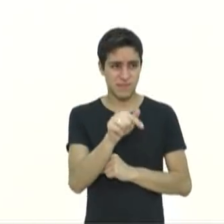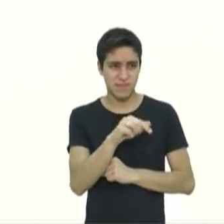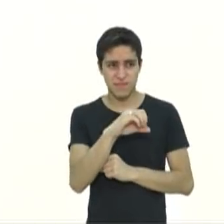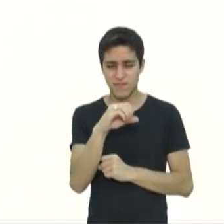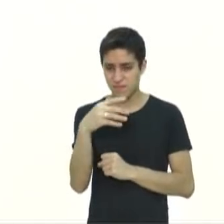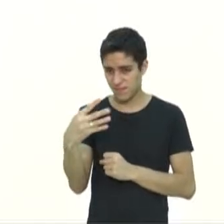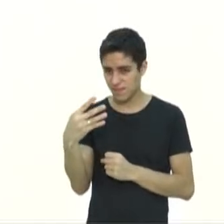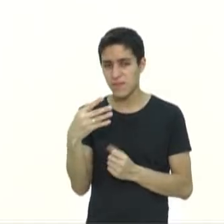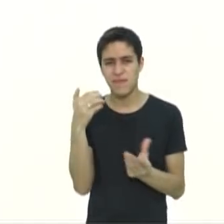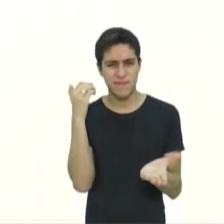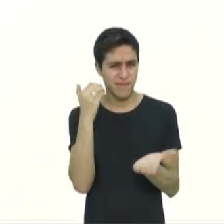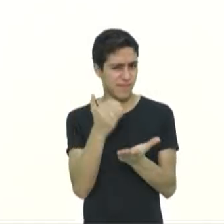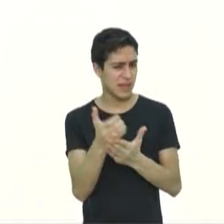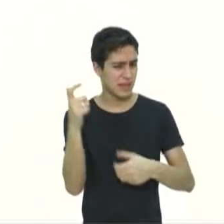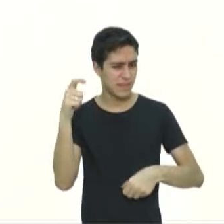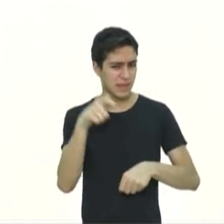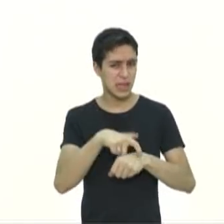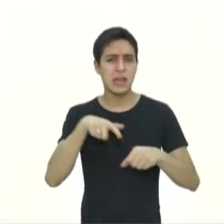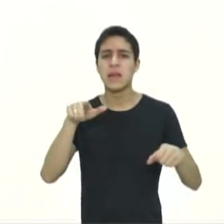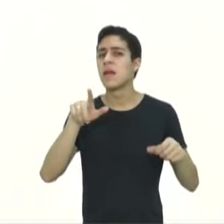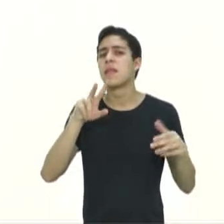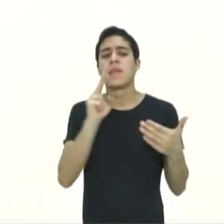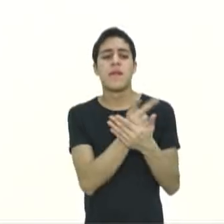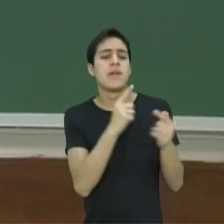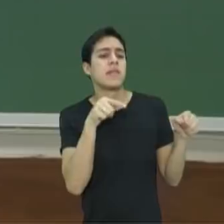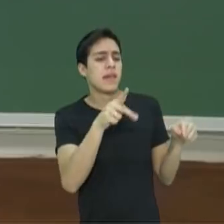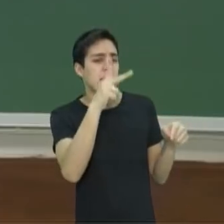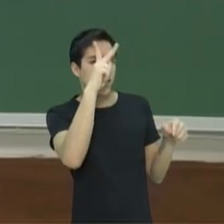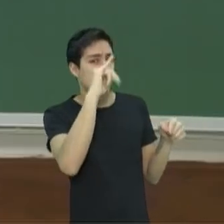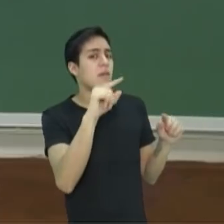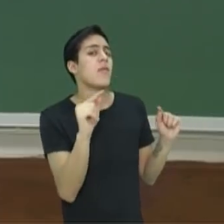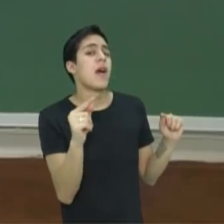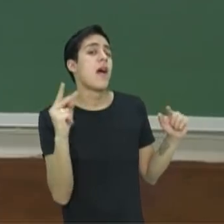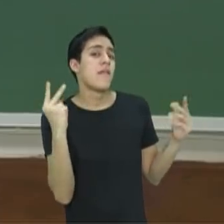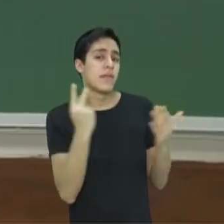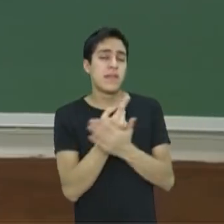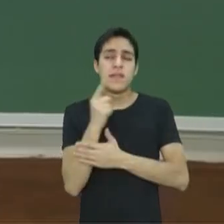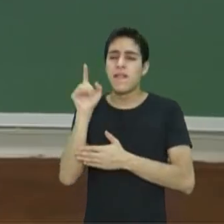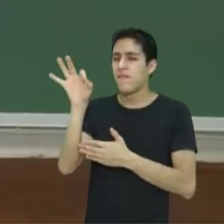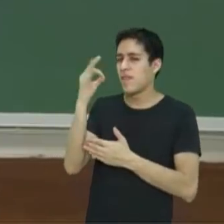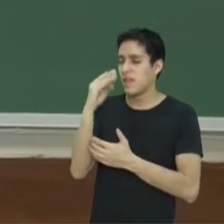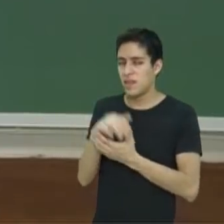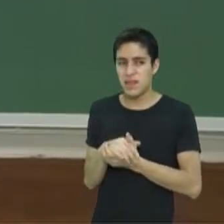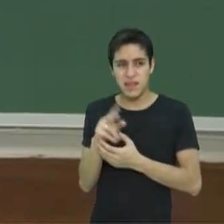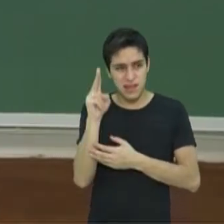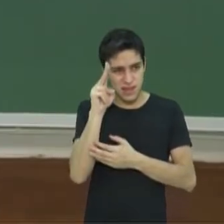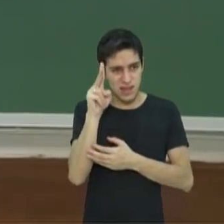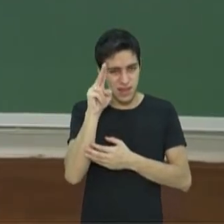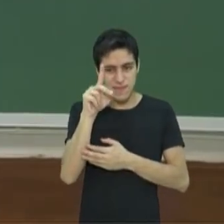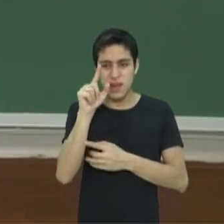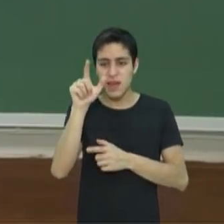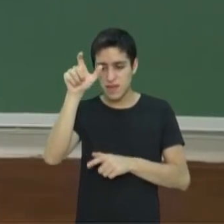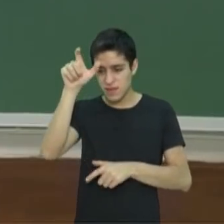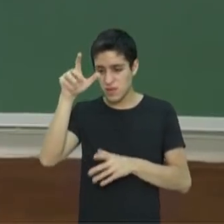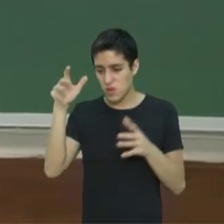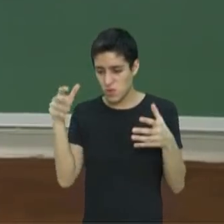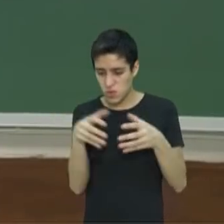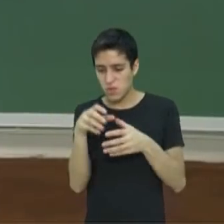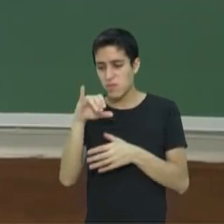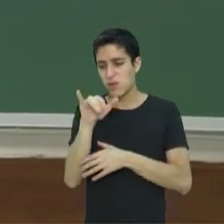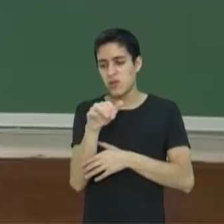vai ser um grande momento para eles e não acontece no Haiti, acontece na França. Vamos lembrar que os jacobinos assumem o poder, você